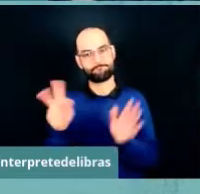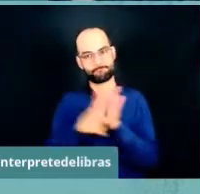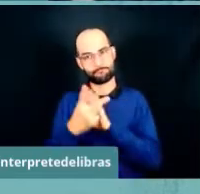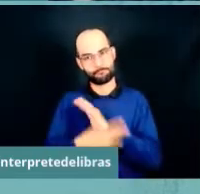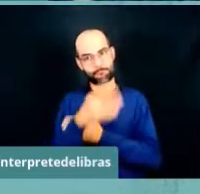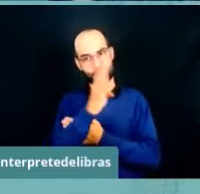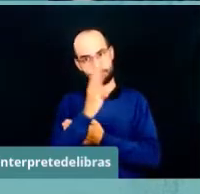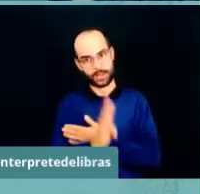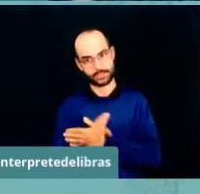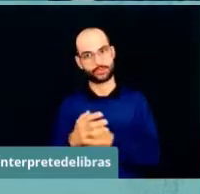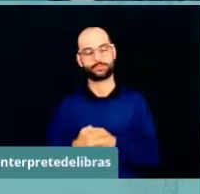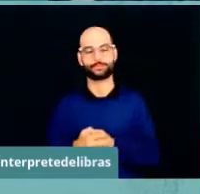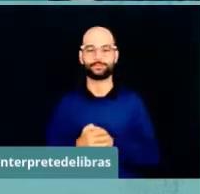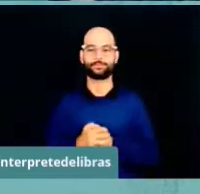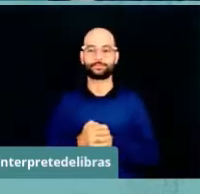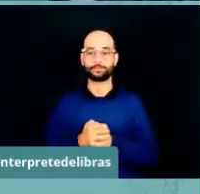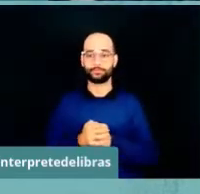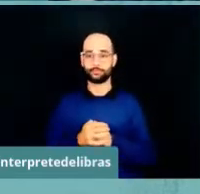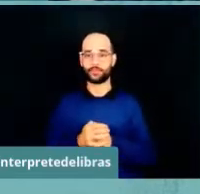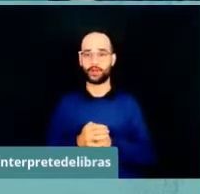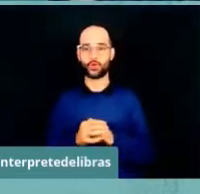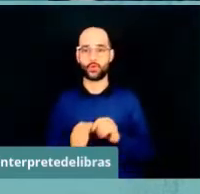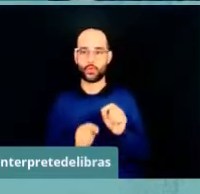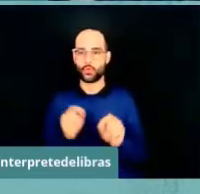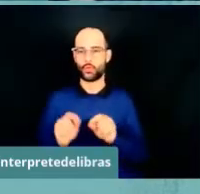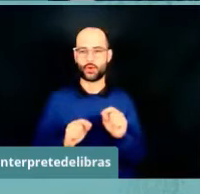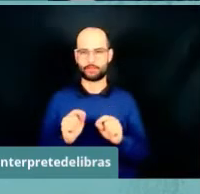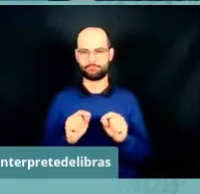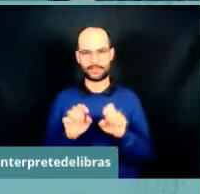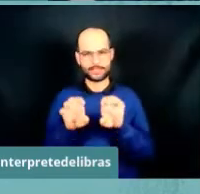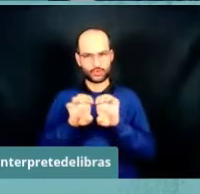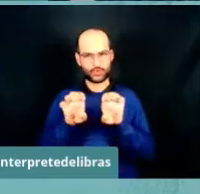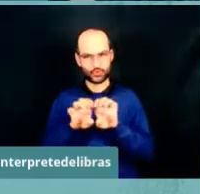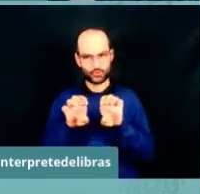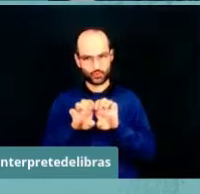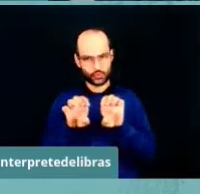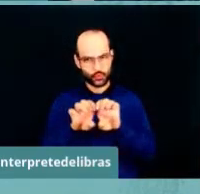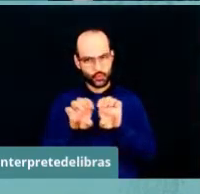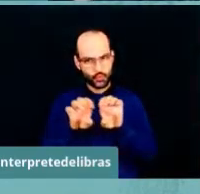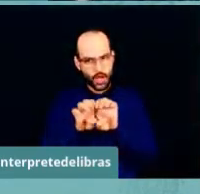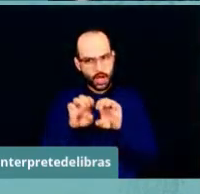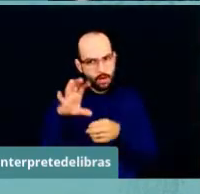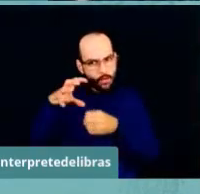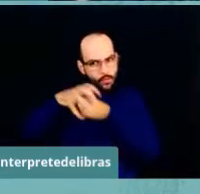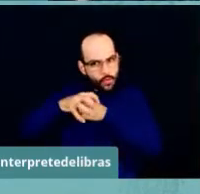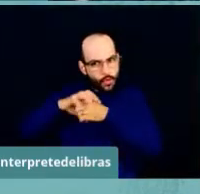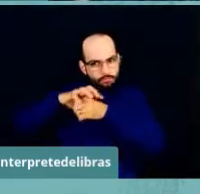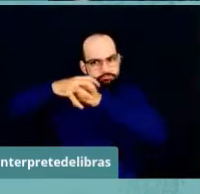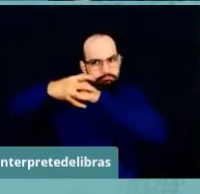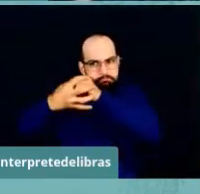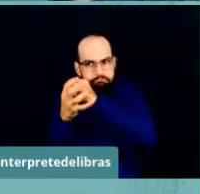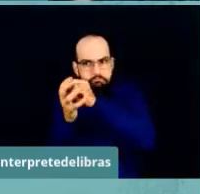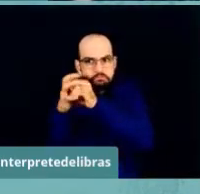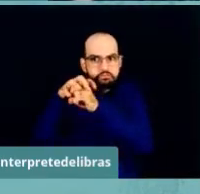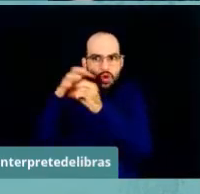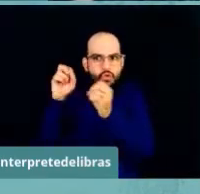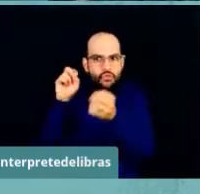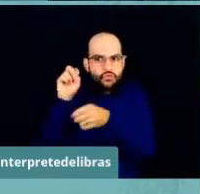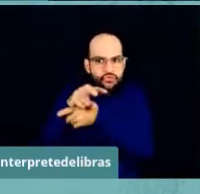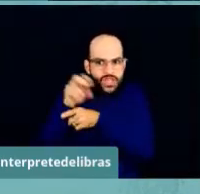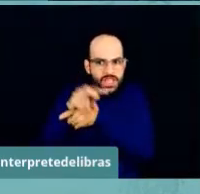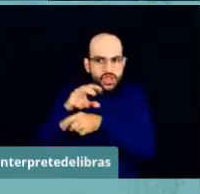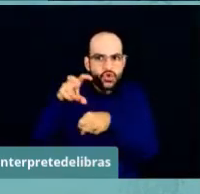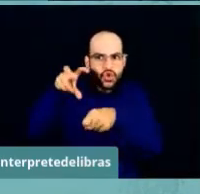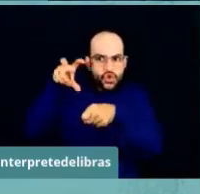é isso? Eu pego uma estrutura externa de um vírus e